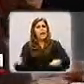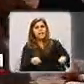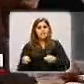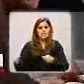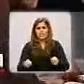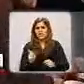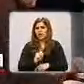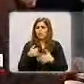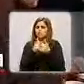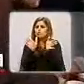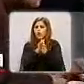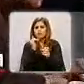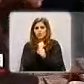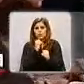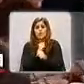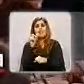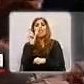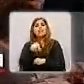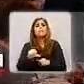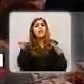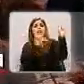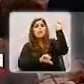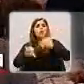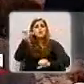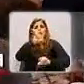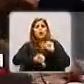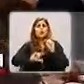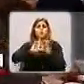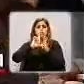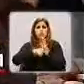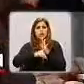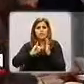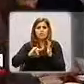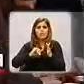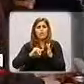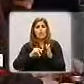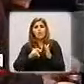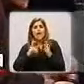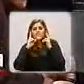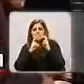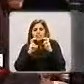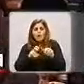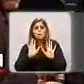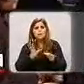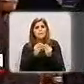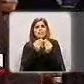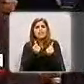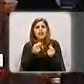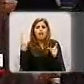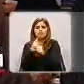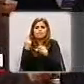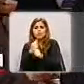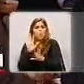todo o funcionamento, nomeadamente os laboratórios e os projetos de investigação que precisam de reagentes, que precisam de material a comprar